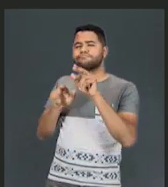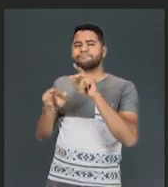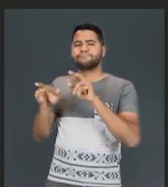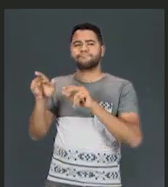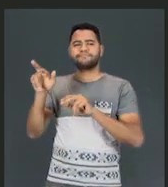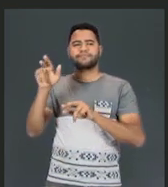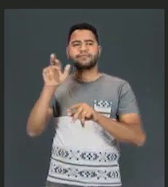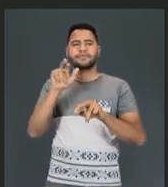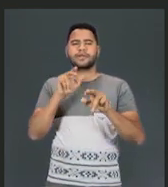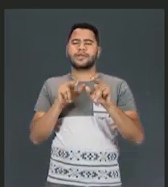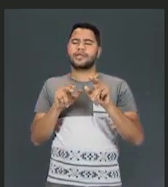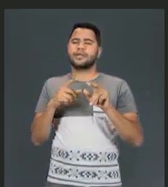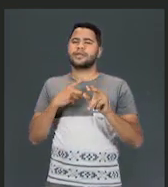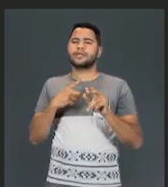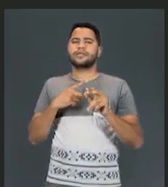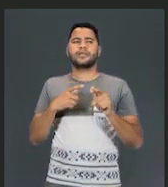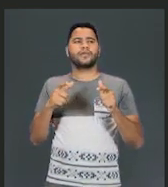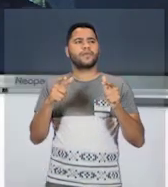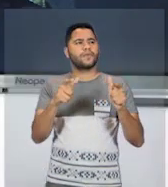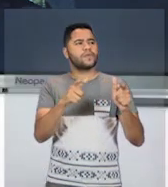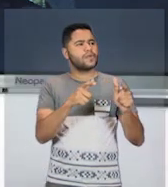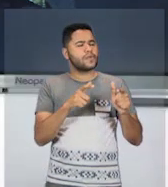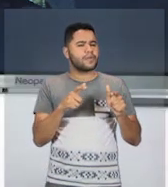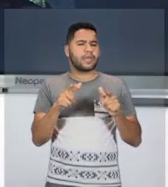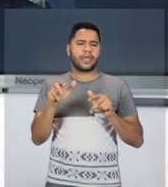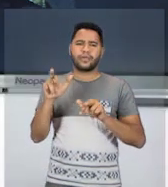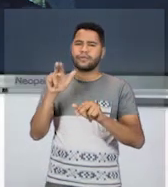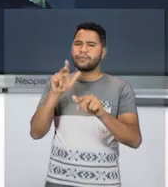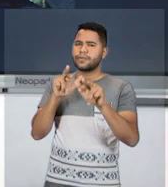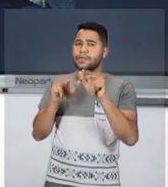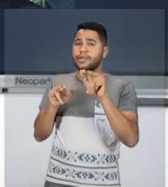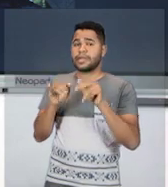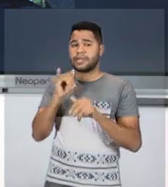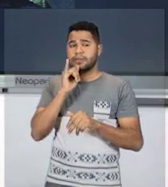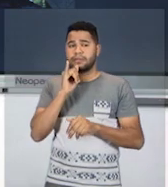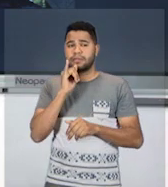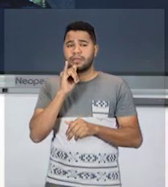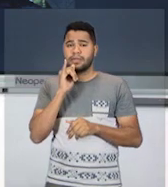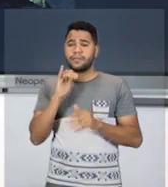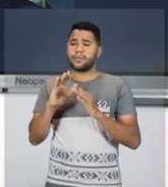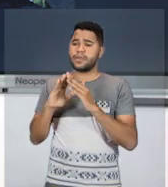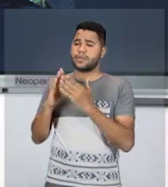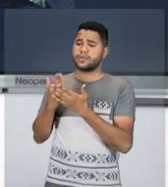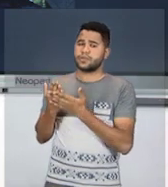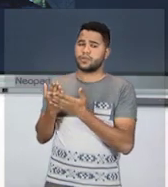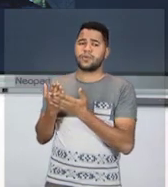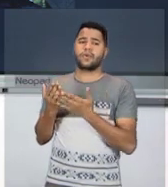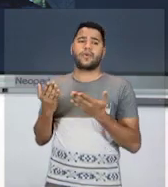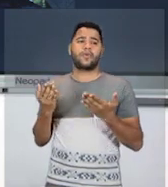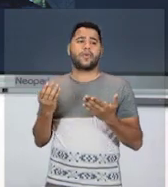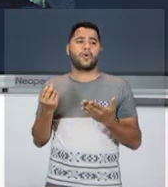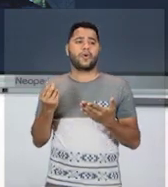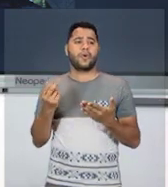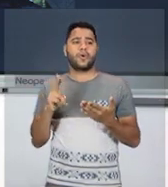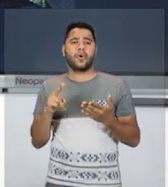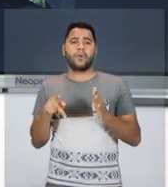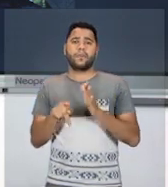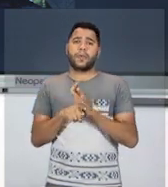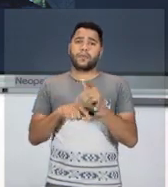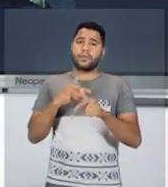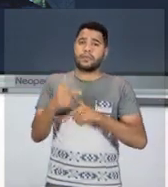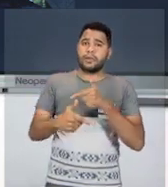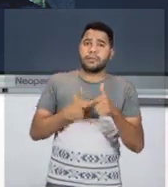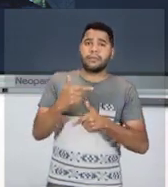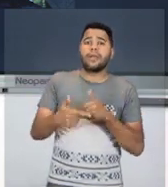te dei então cada dia a gente está no lugar diferente seja às vezes voltando da escola eu voltando